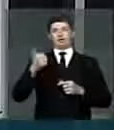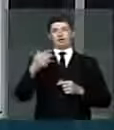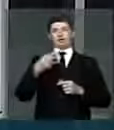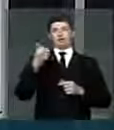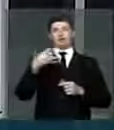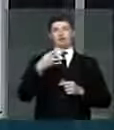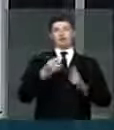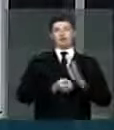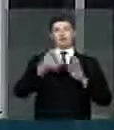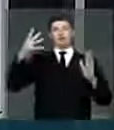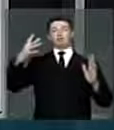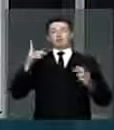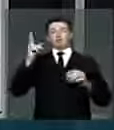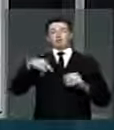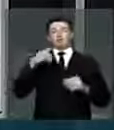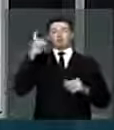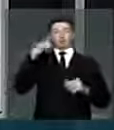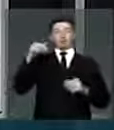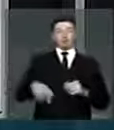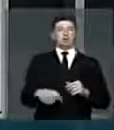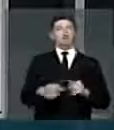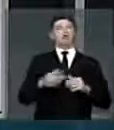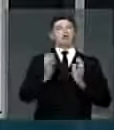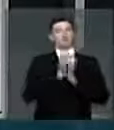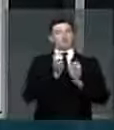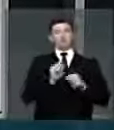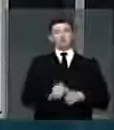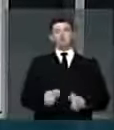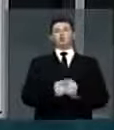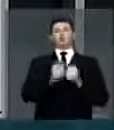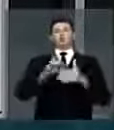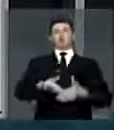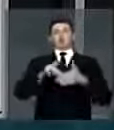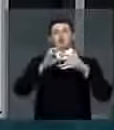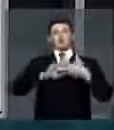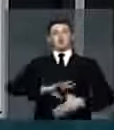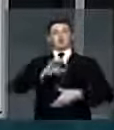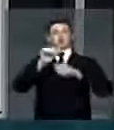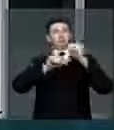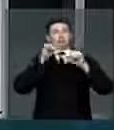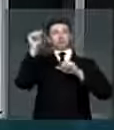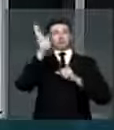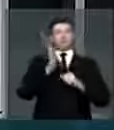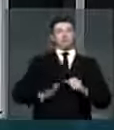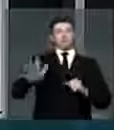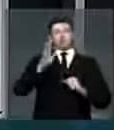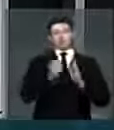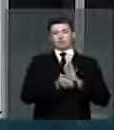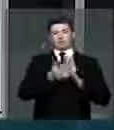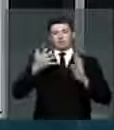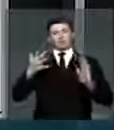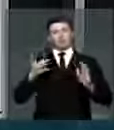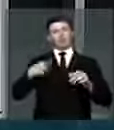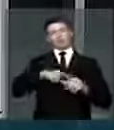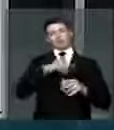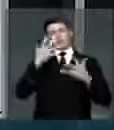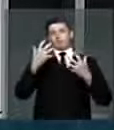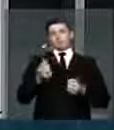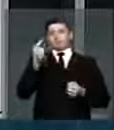14 mandatos, conviveu com os grandes líderes que transformaram este país, nós vamos